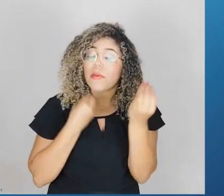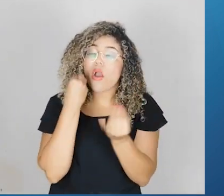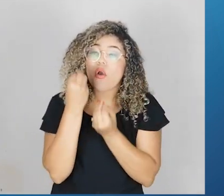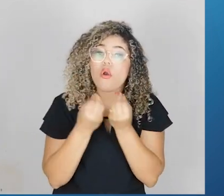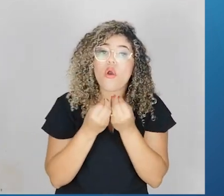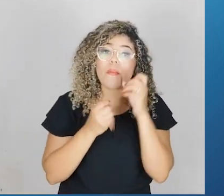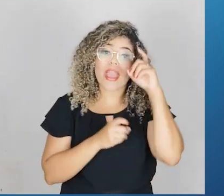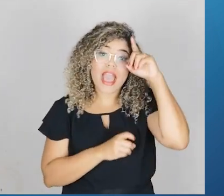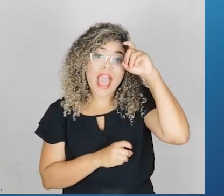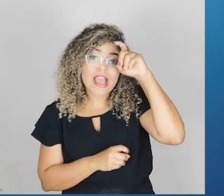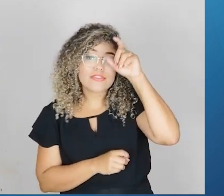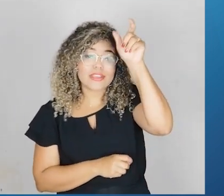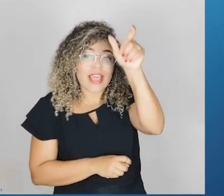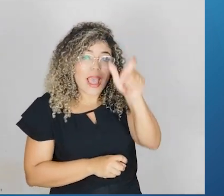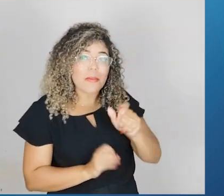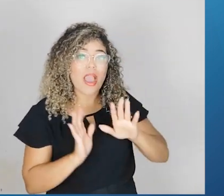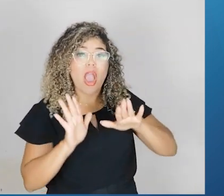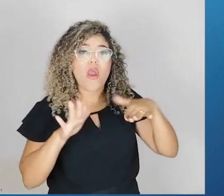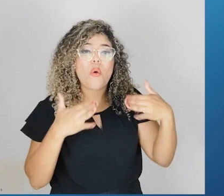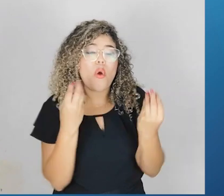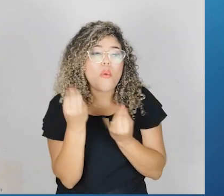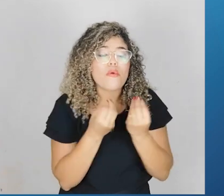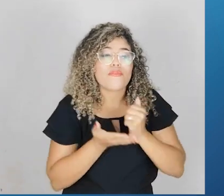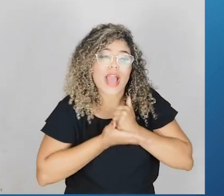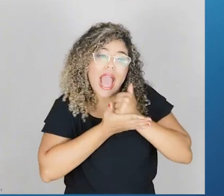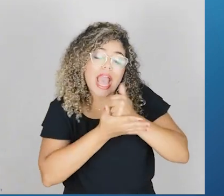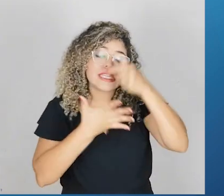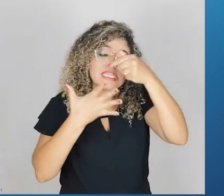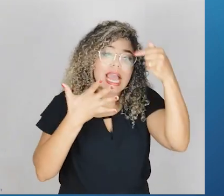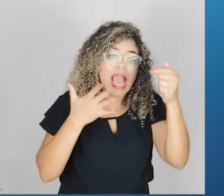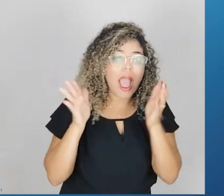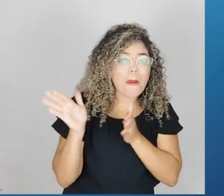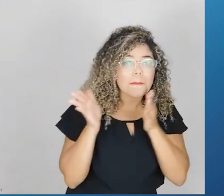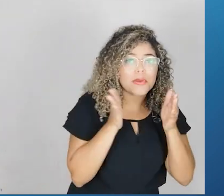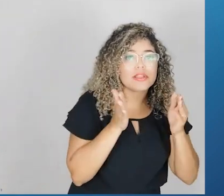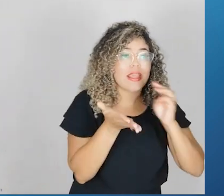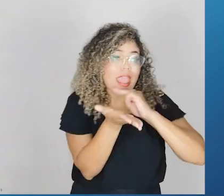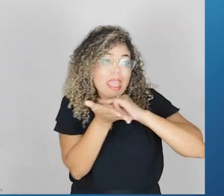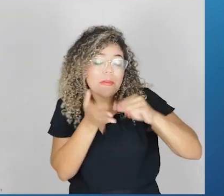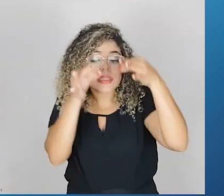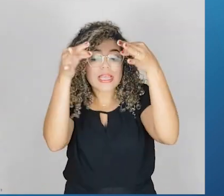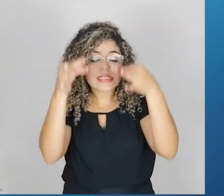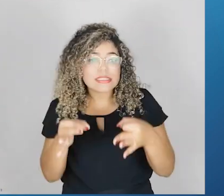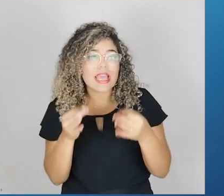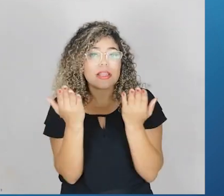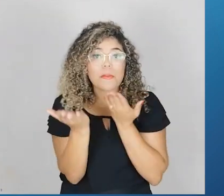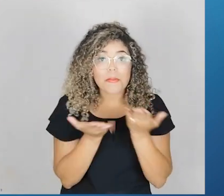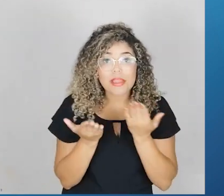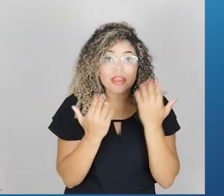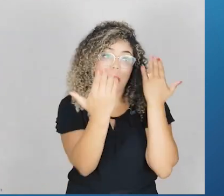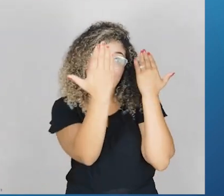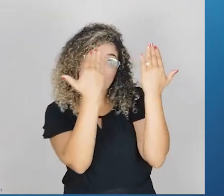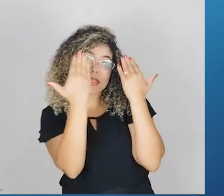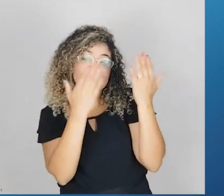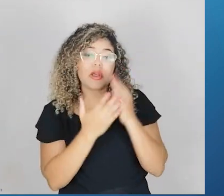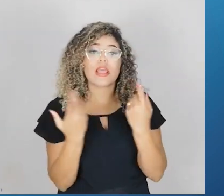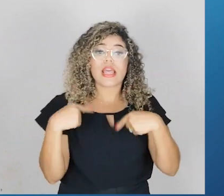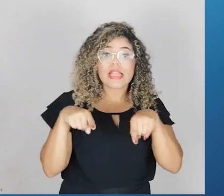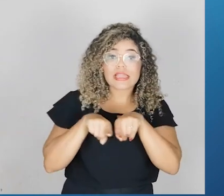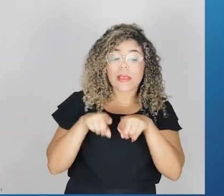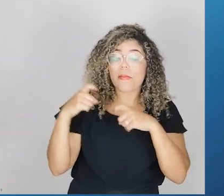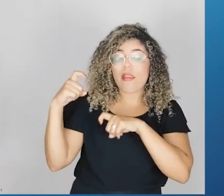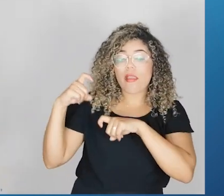a dificuldade do usuário, quais são as medidas que devem ser tomadas e faz o encaminhamento correto para o tratamento psicológico, para o tratamento